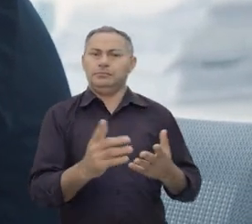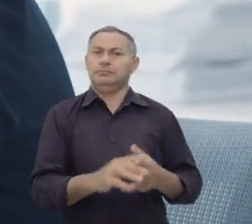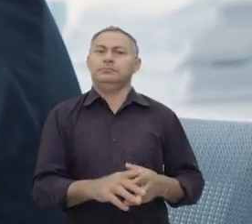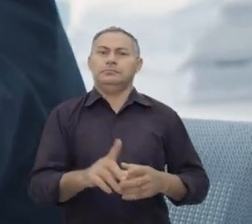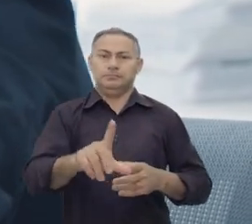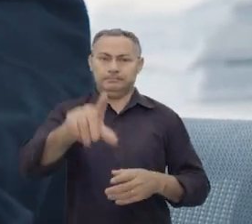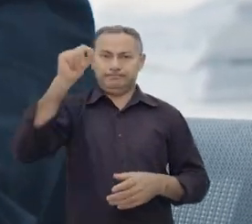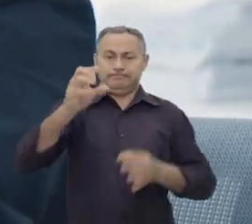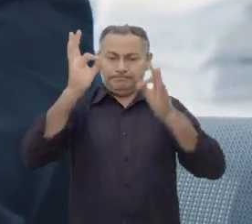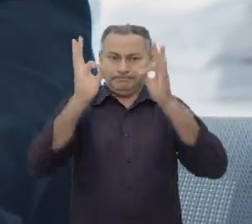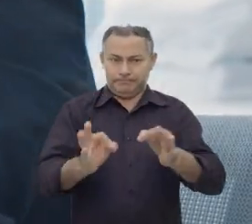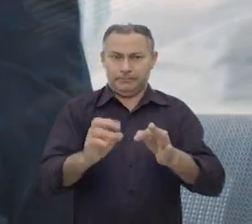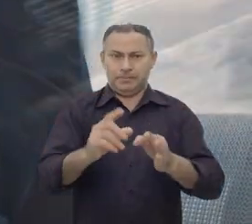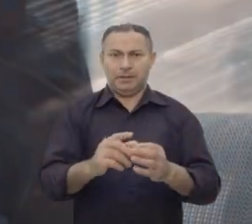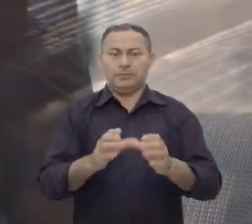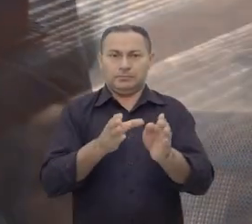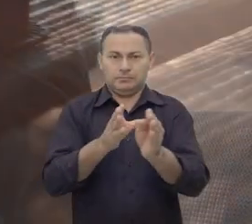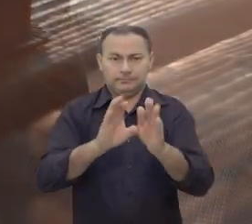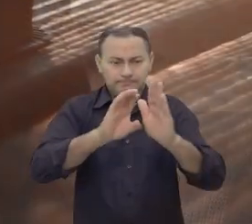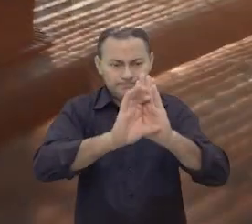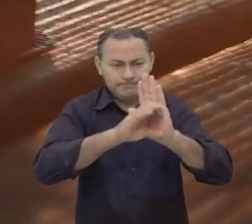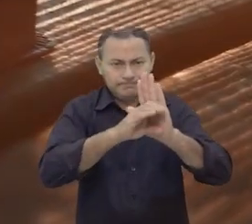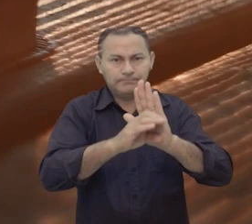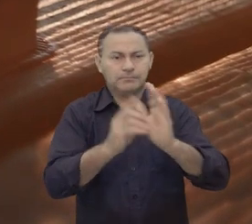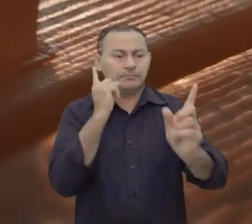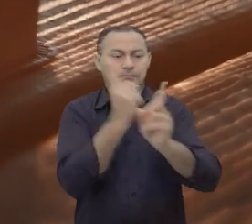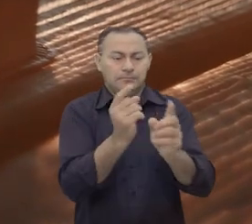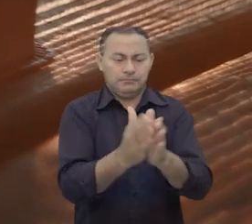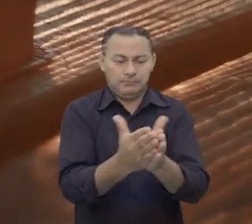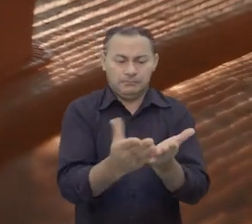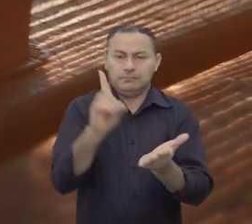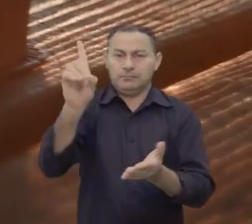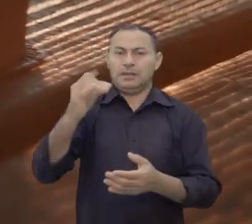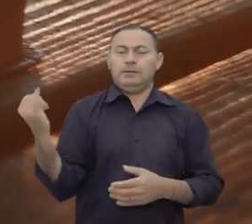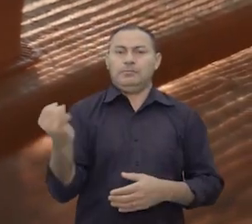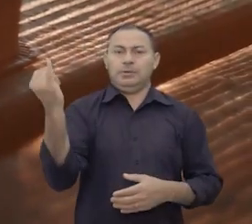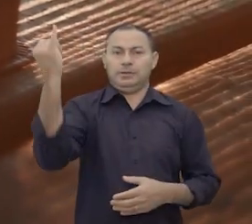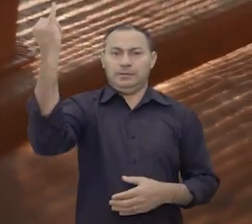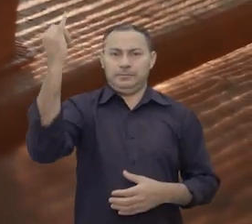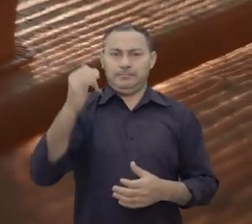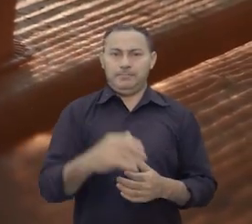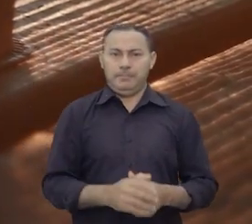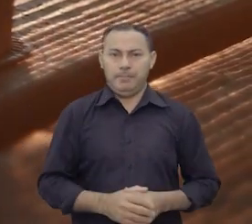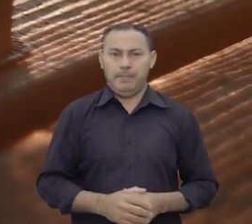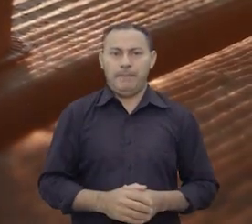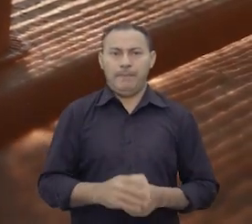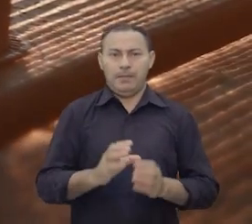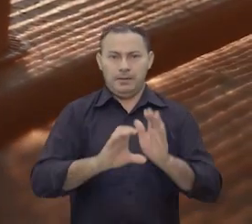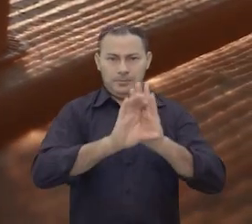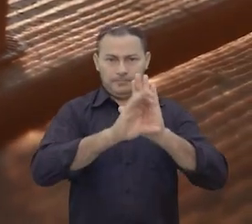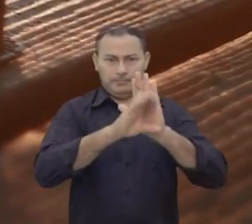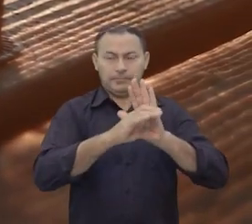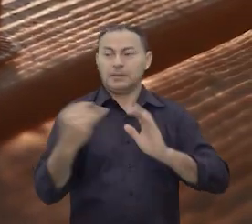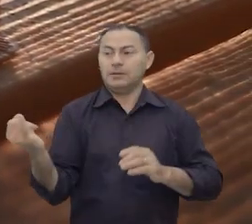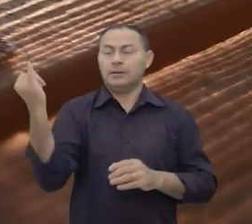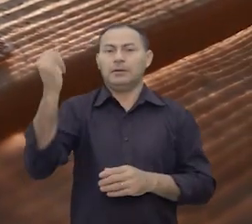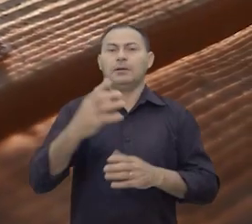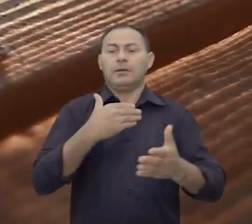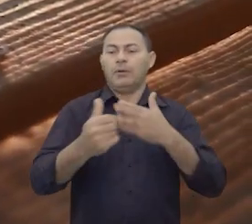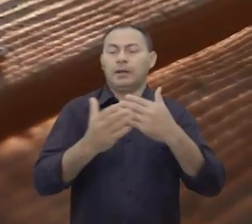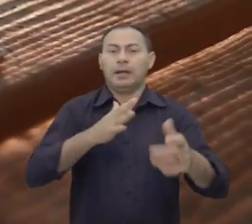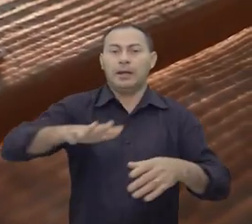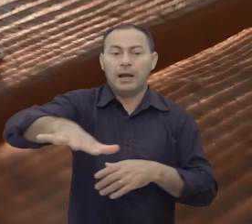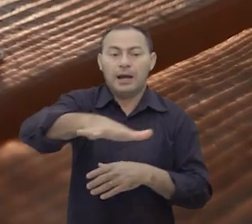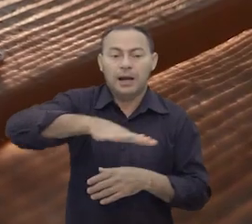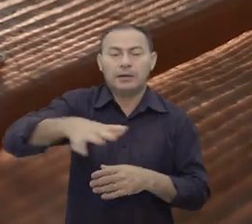jeito. Determinação. Esse é um conceito encontrado na Bíblia muito importante. Esse conceito é muito